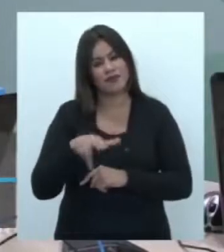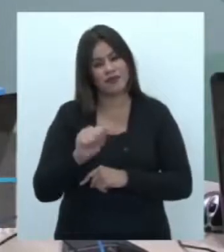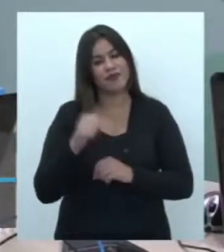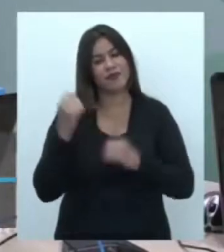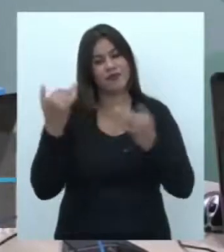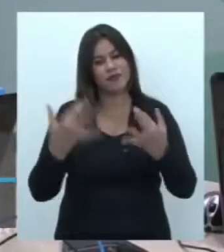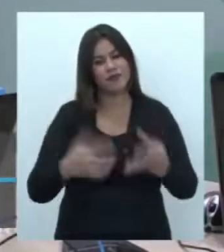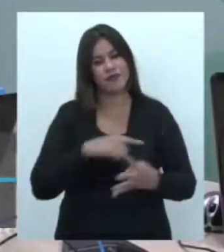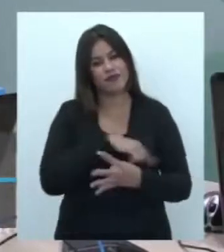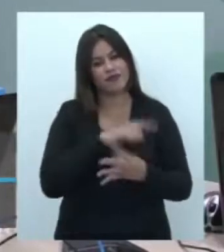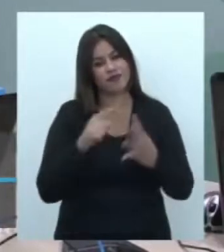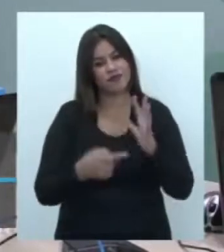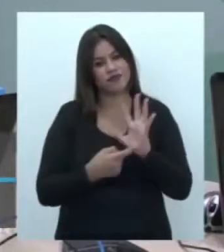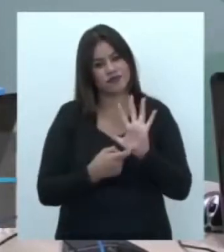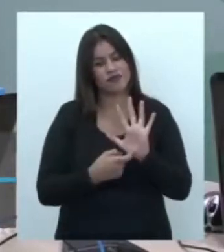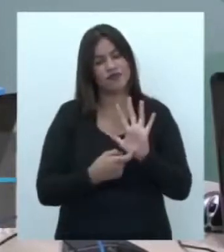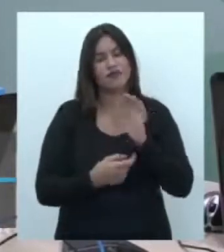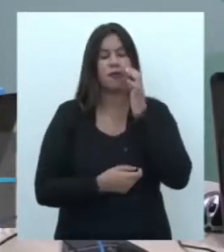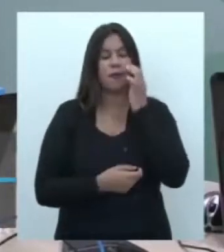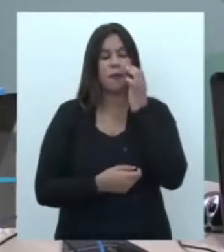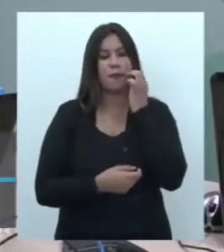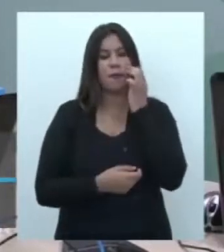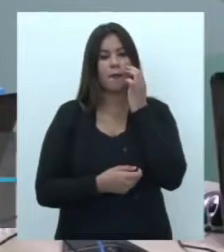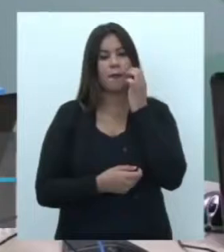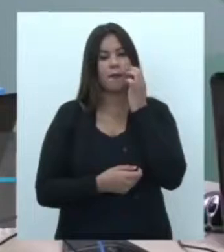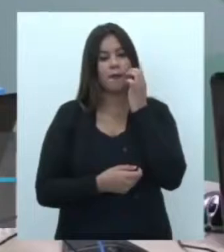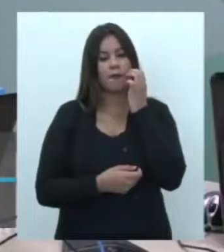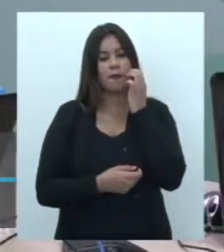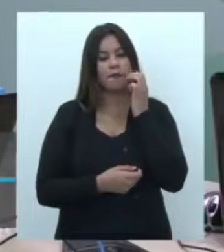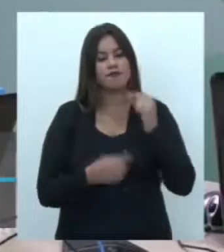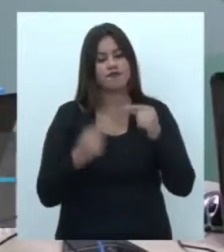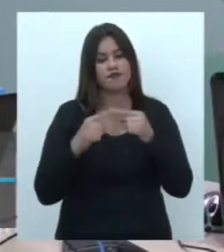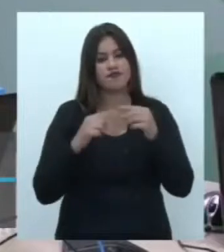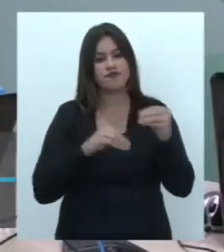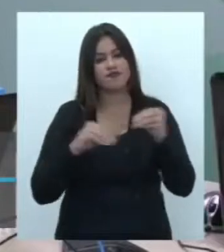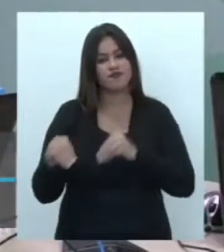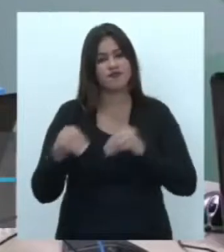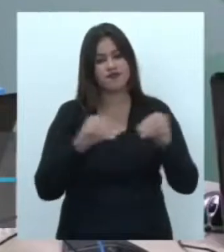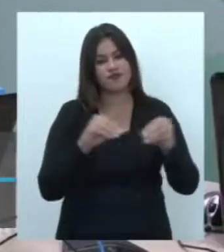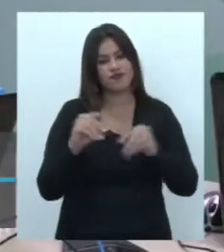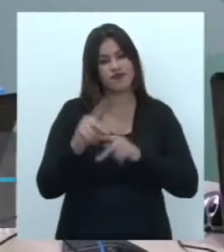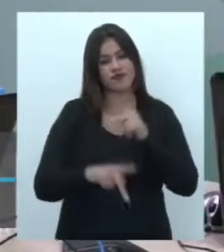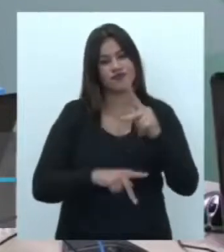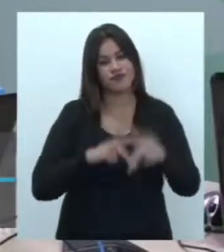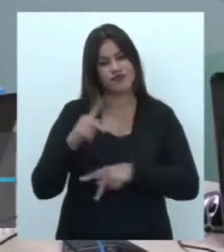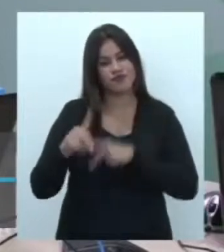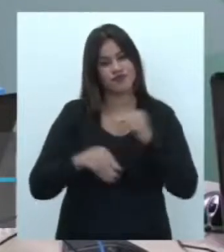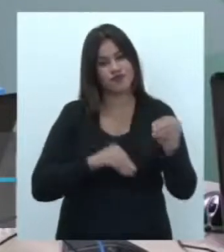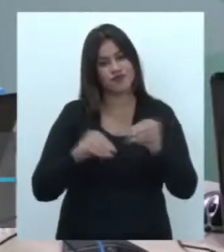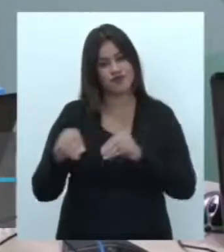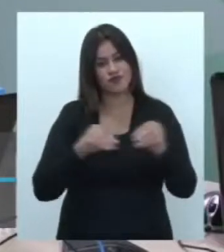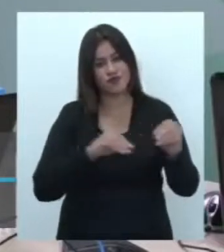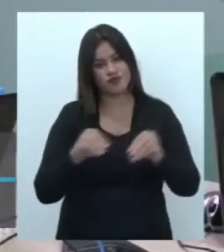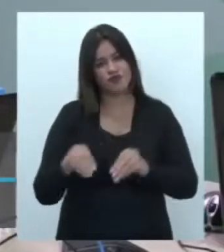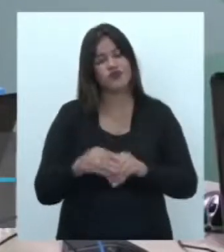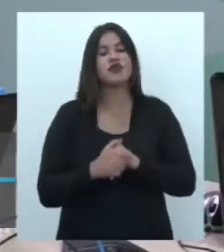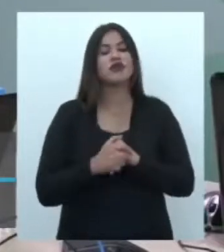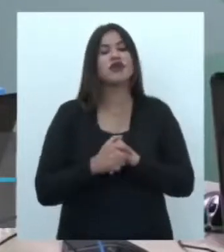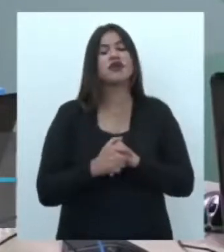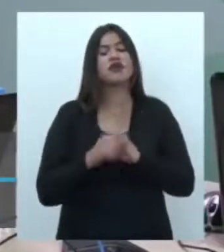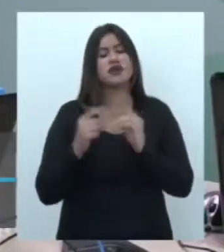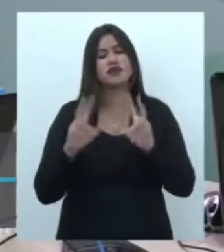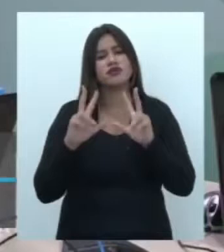de conceitos com relação à questão dos deslocamentos populacionais. E esse assunto ele vai